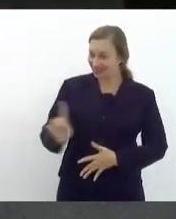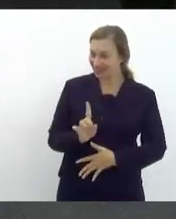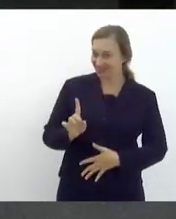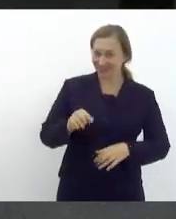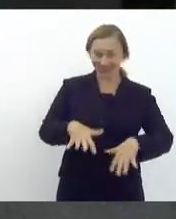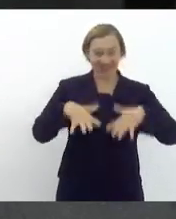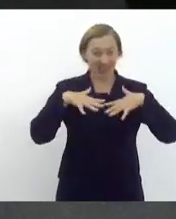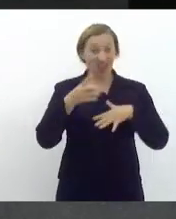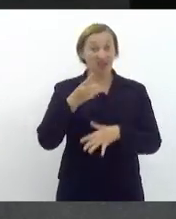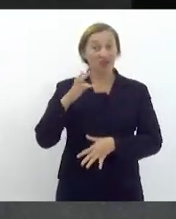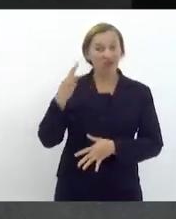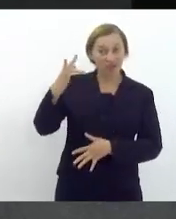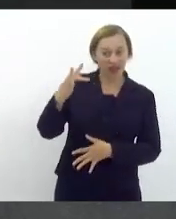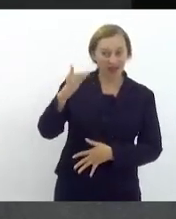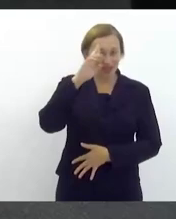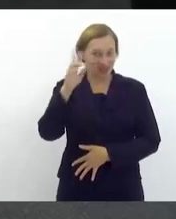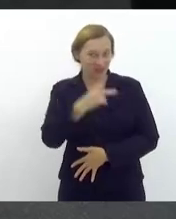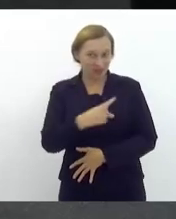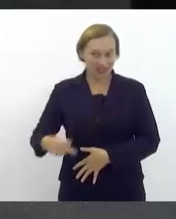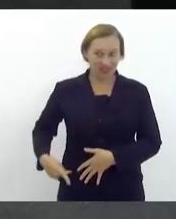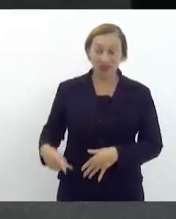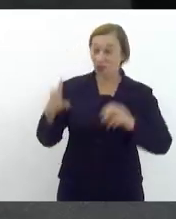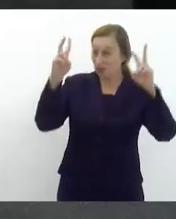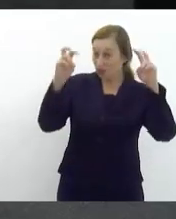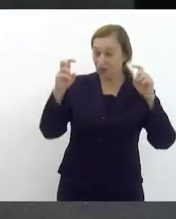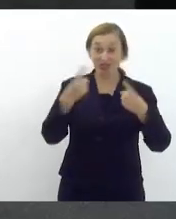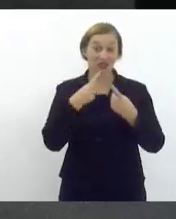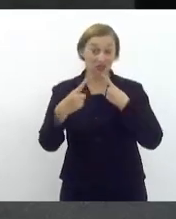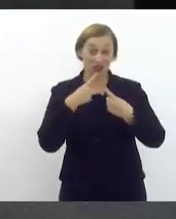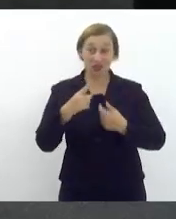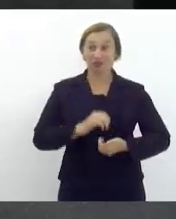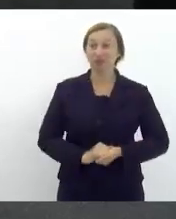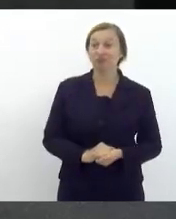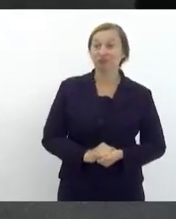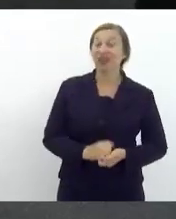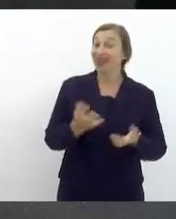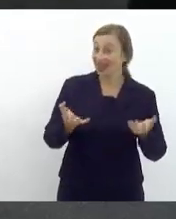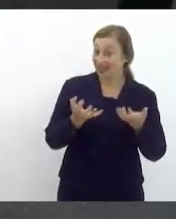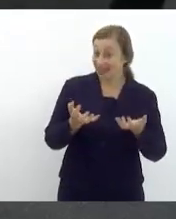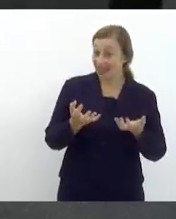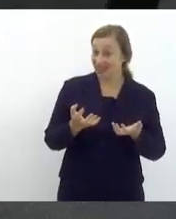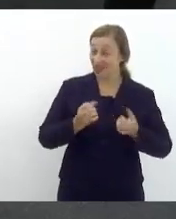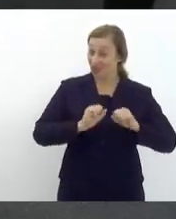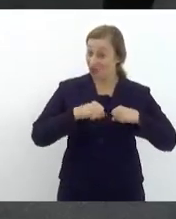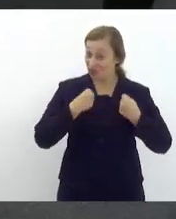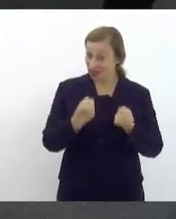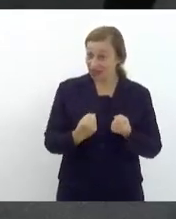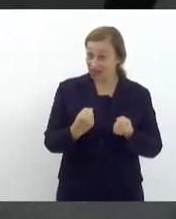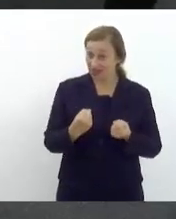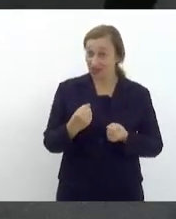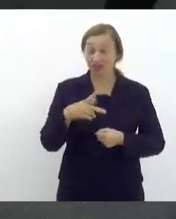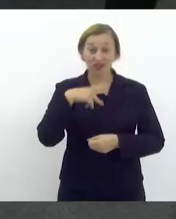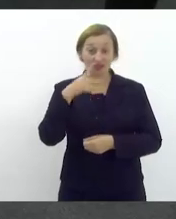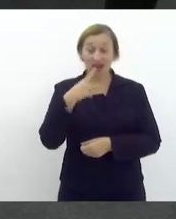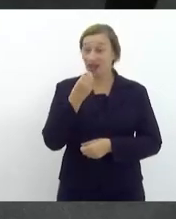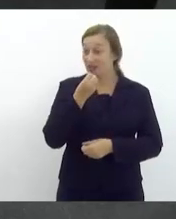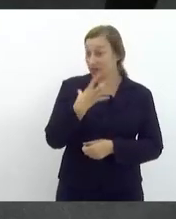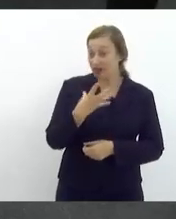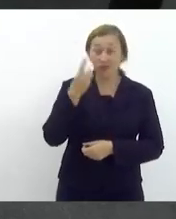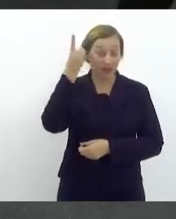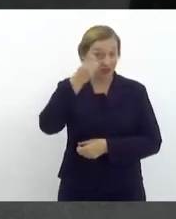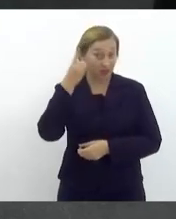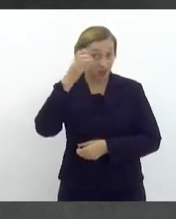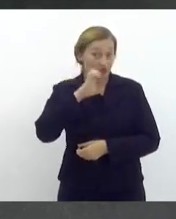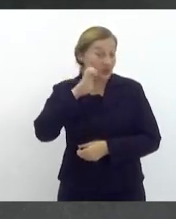plenário muito brevemente presidenta sobre a matéria em discussão é queria reforçar inclusive que foi colocado brilhantemente pela